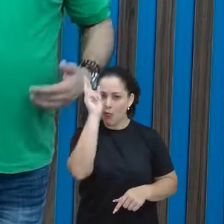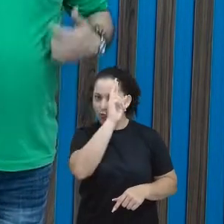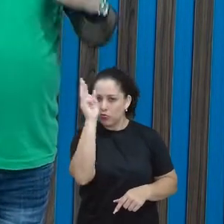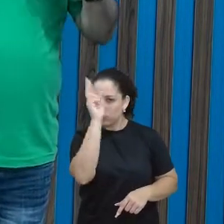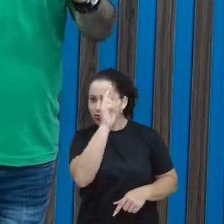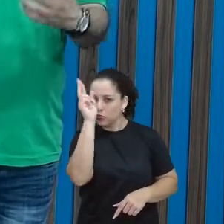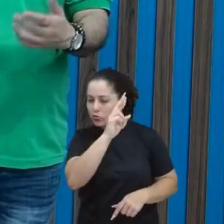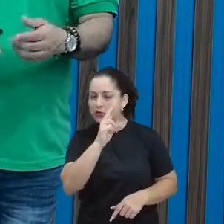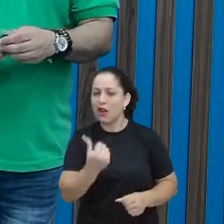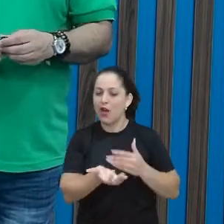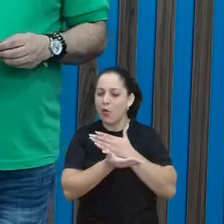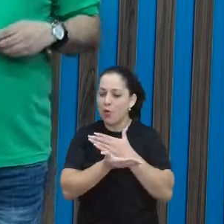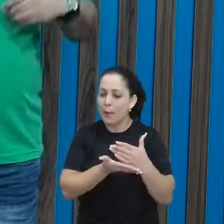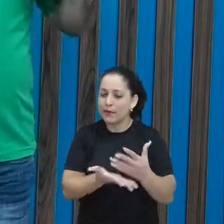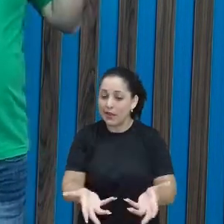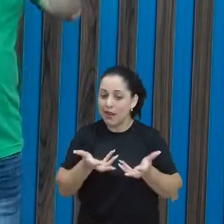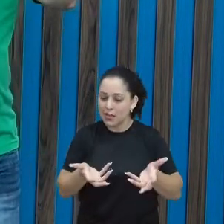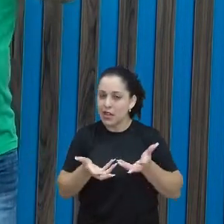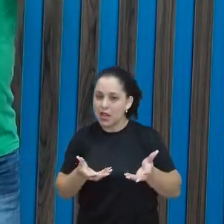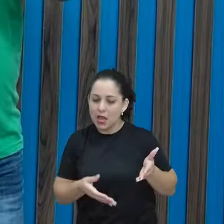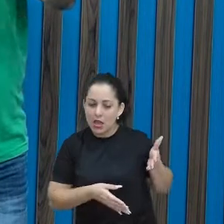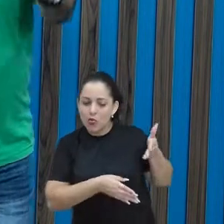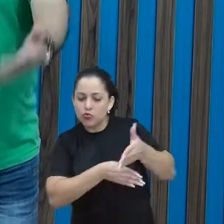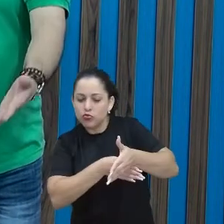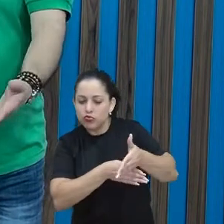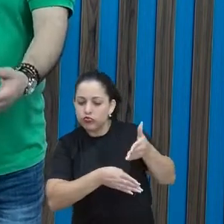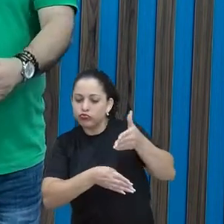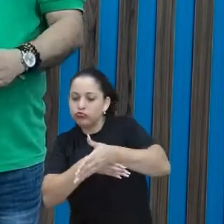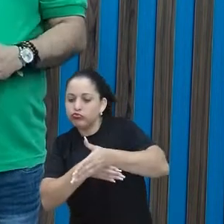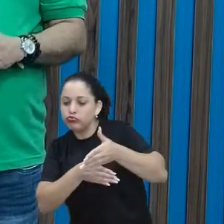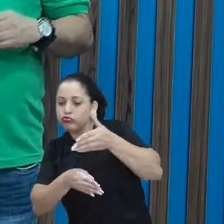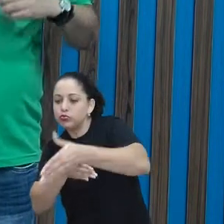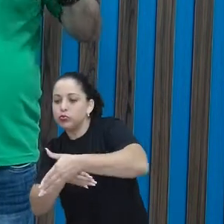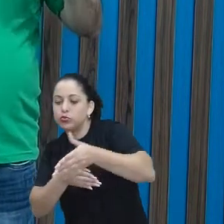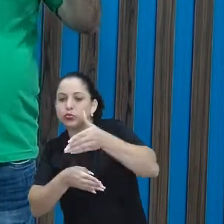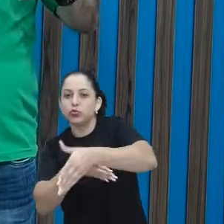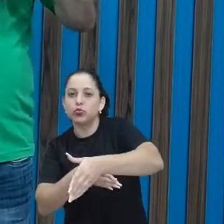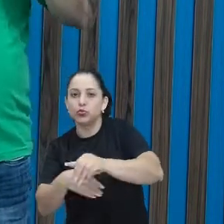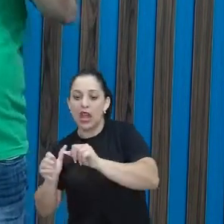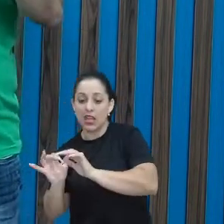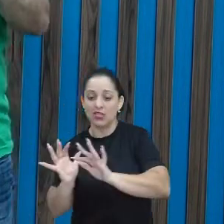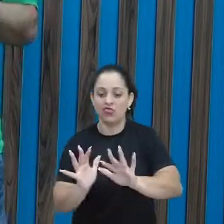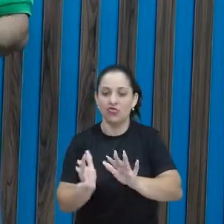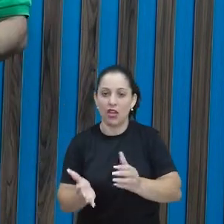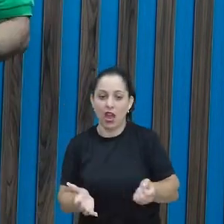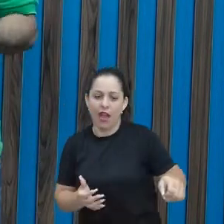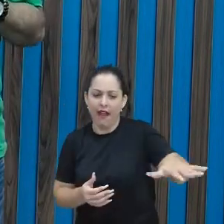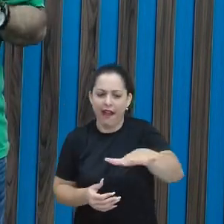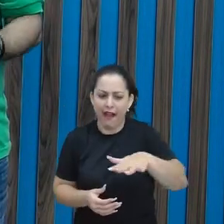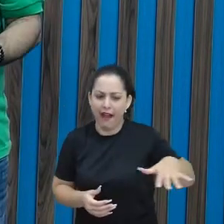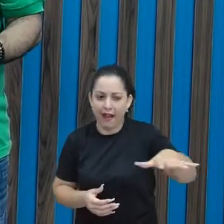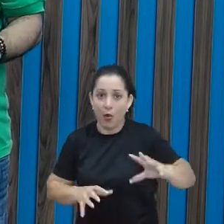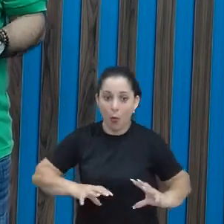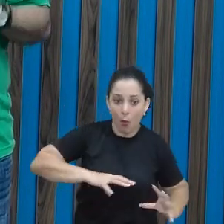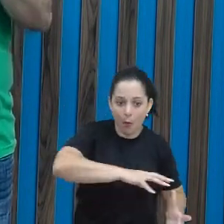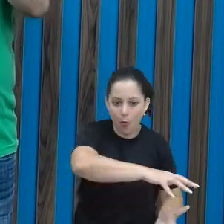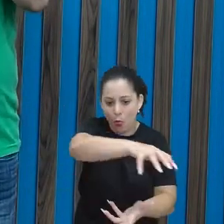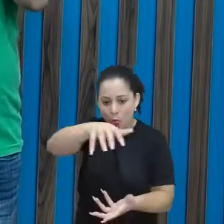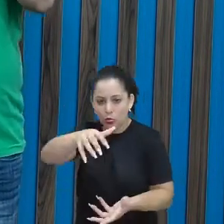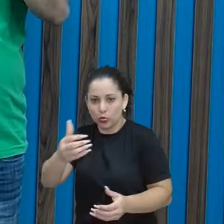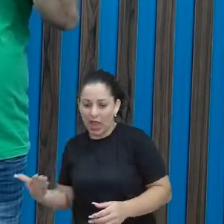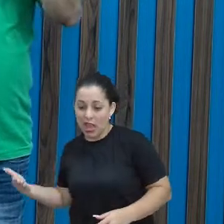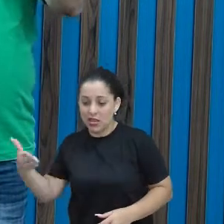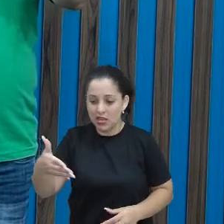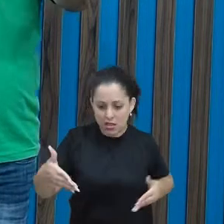tentar colonizar ou estabelecer uma dominação sobre outras áreas, né, do planeta. Então,